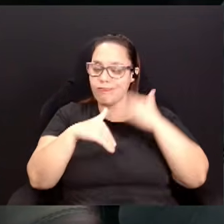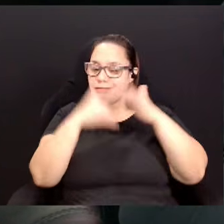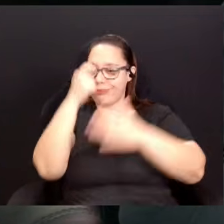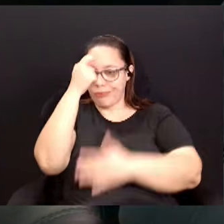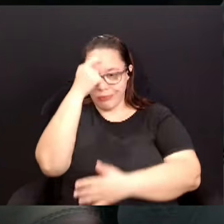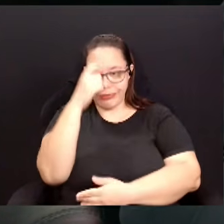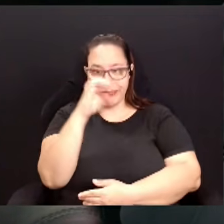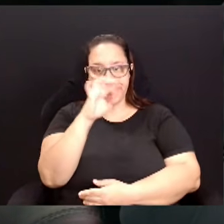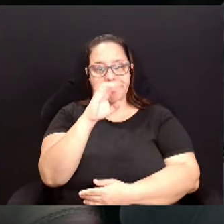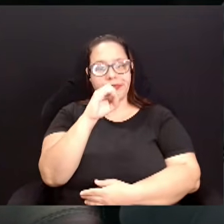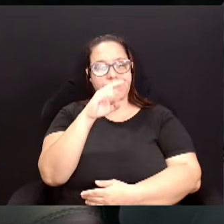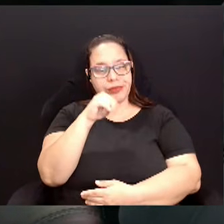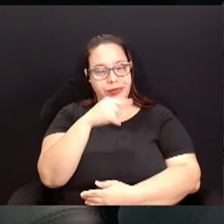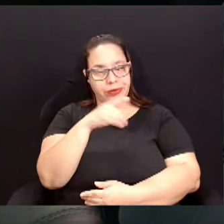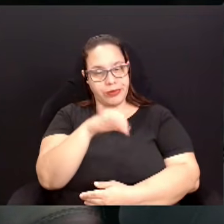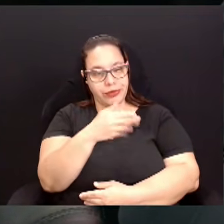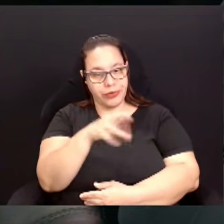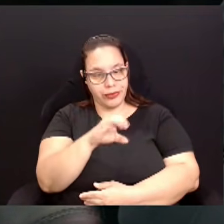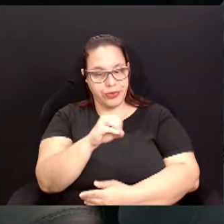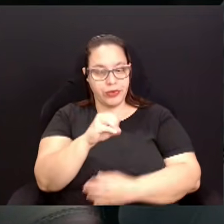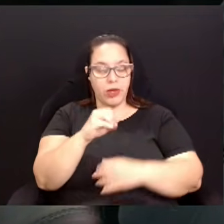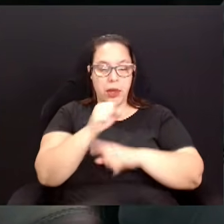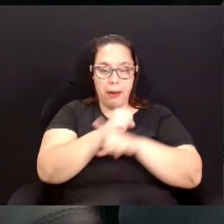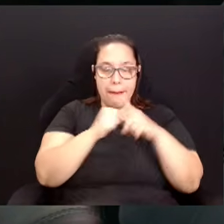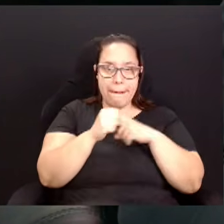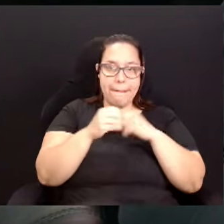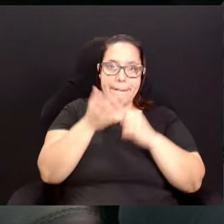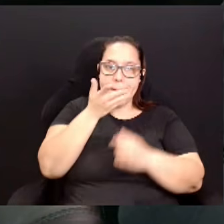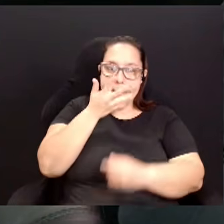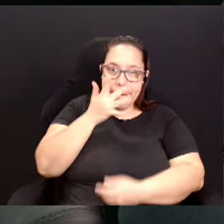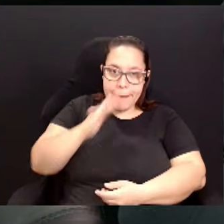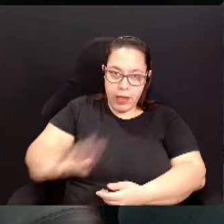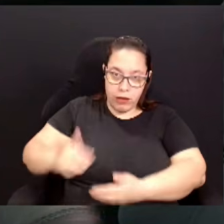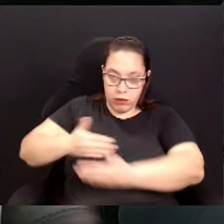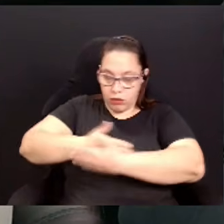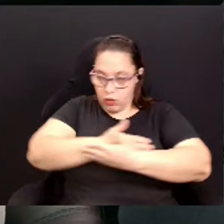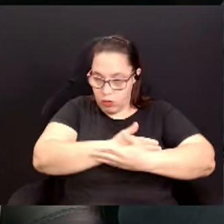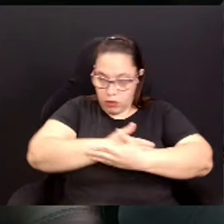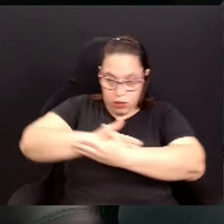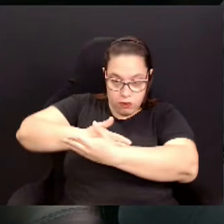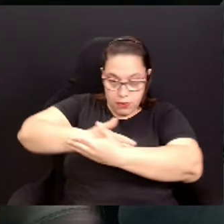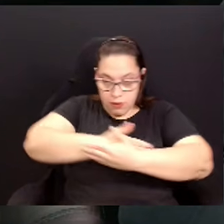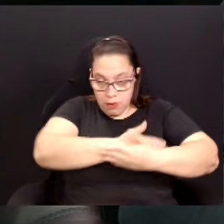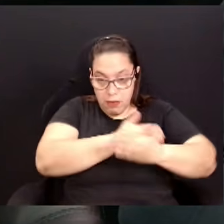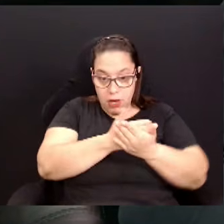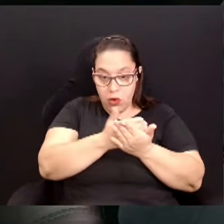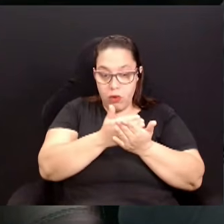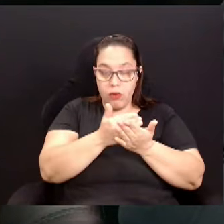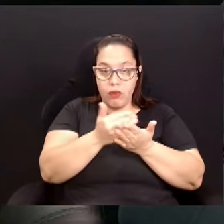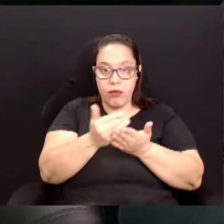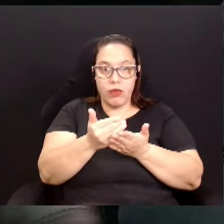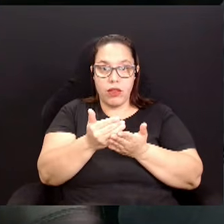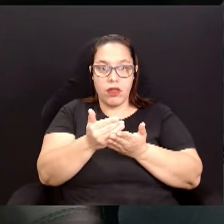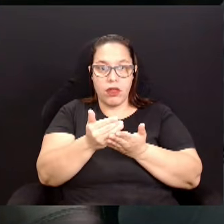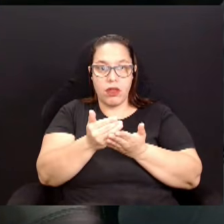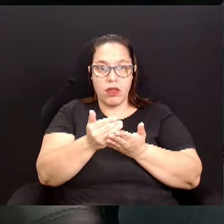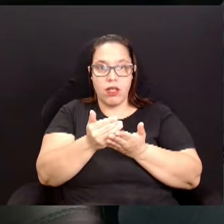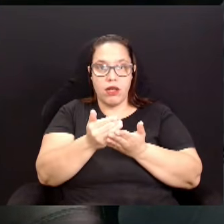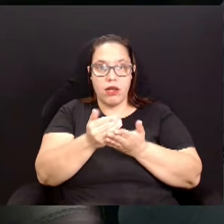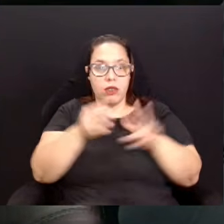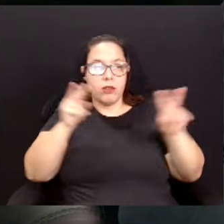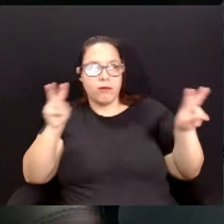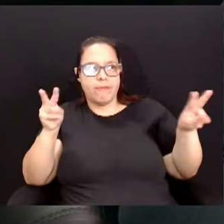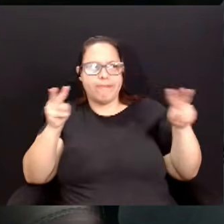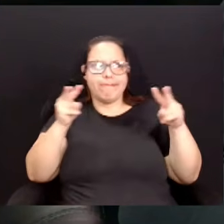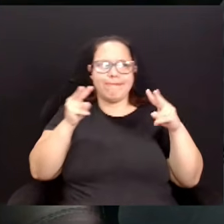algo que a gente começa lá bem pequenininho, no berço. O bebê começa, quando ele começa a entender que ele é